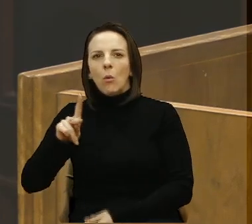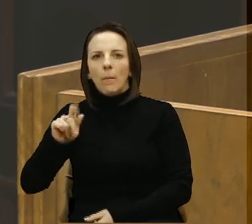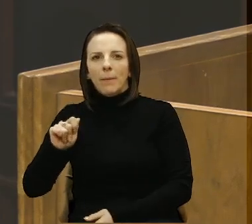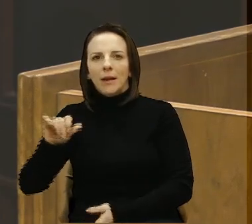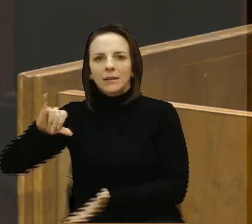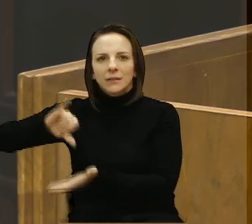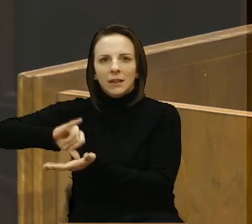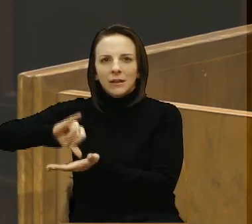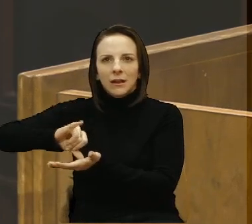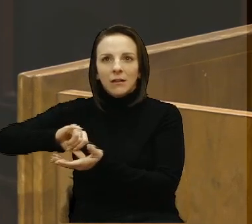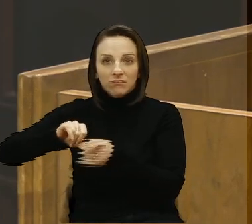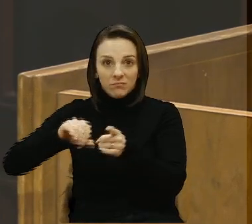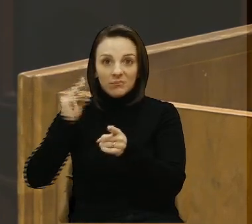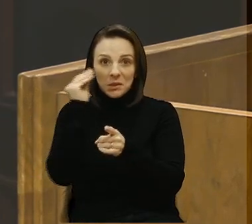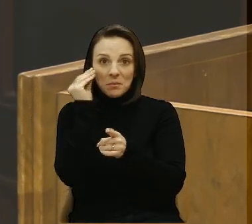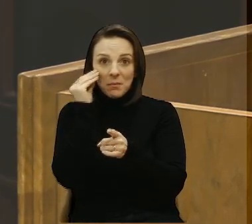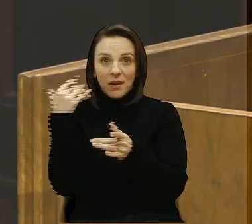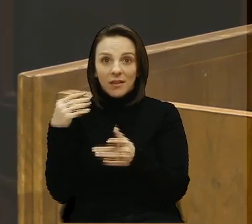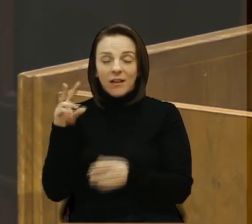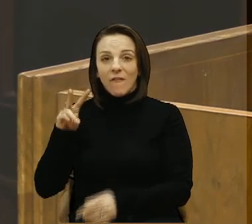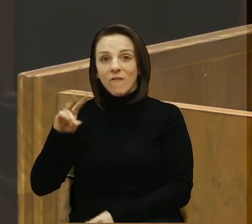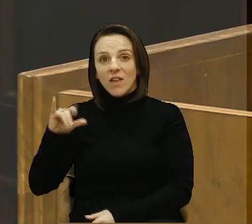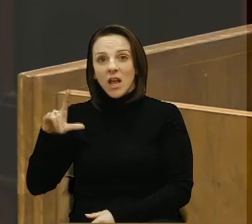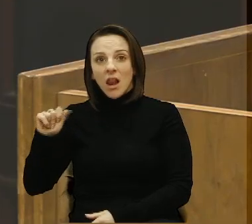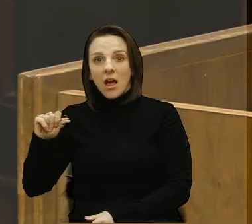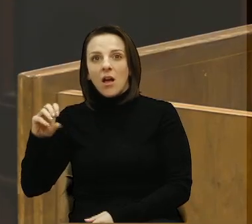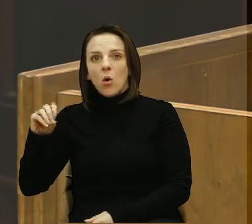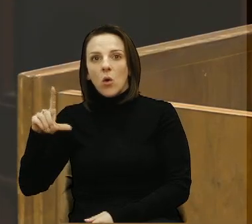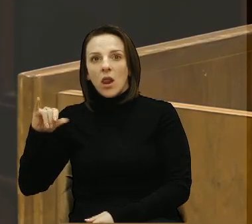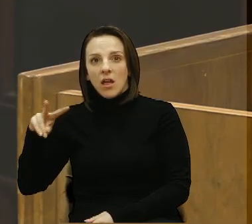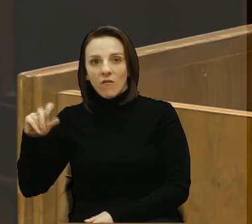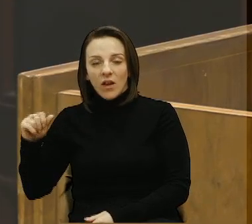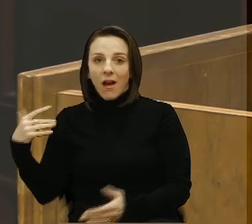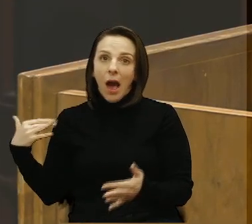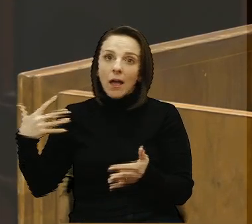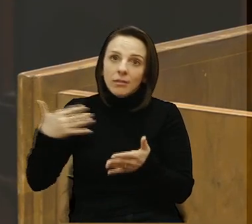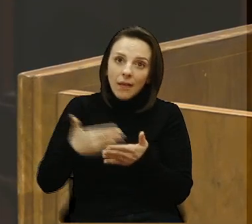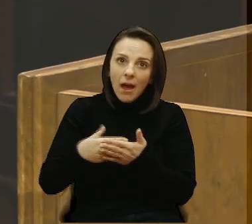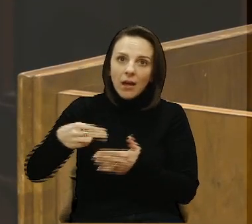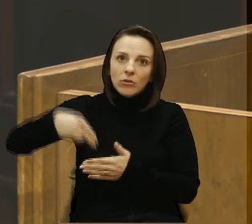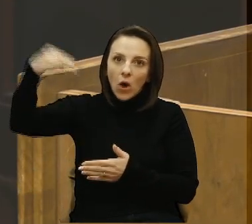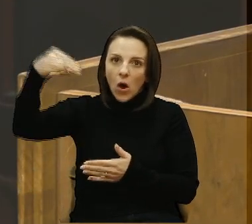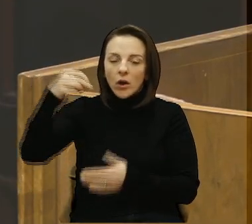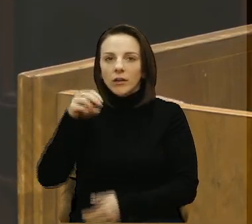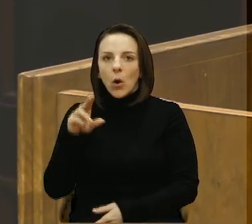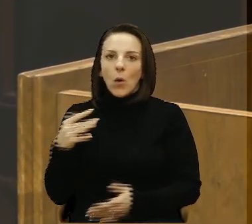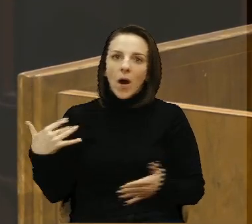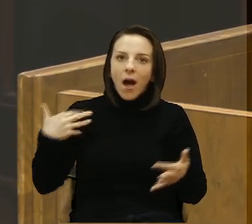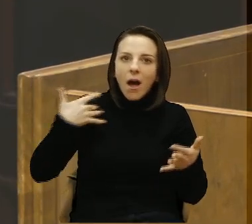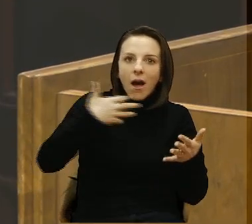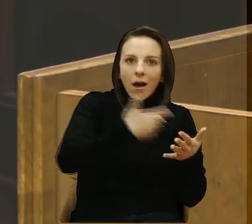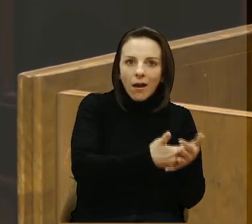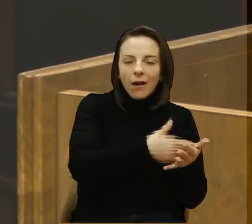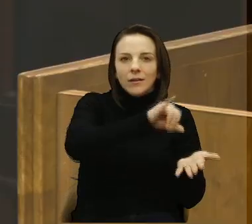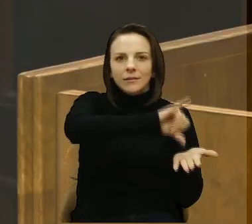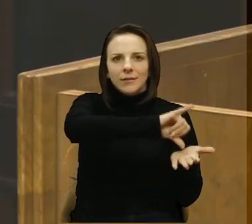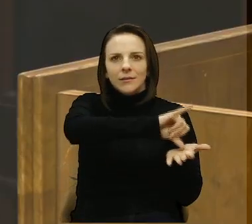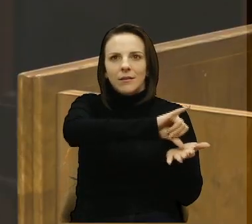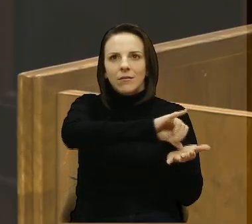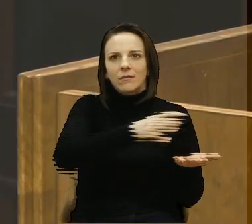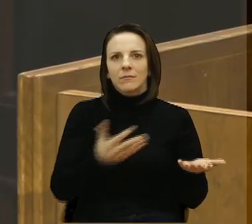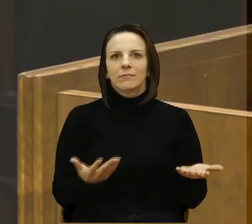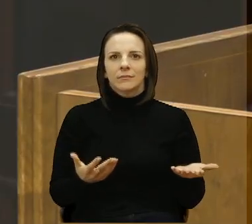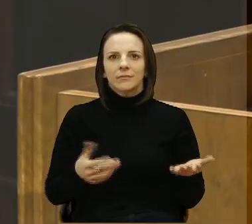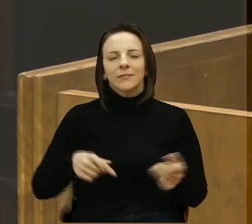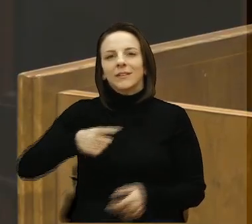vir de Vila Oliva até a UPA Zona Norte ou Central para ver como é que funciona. Então a gente está falando aqui de distâncias